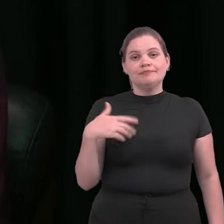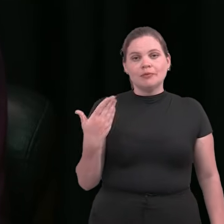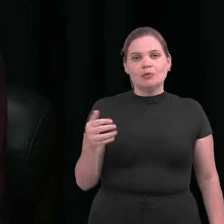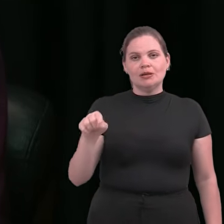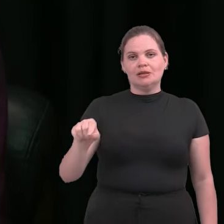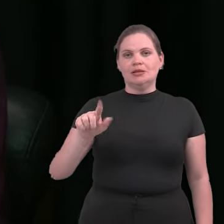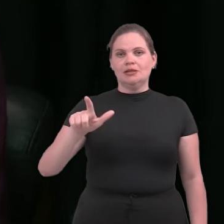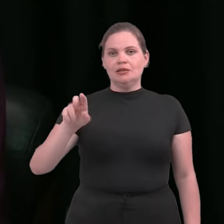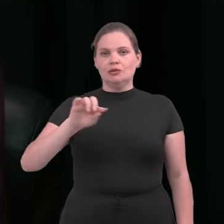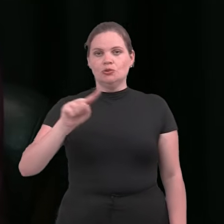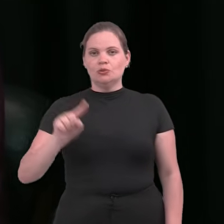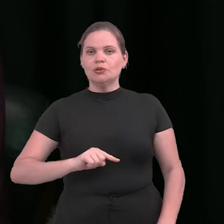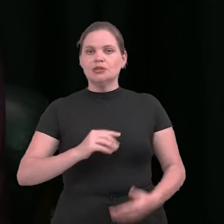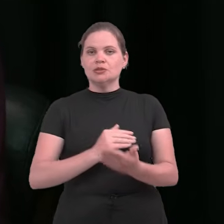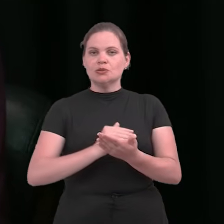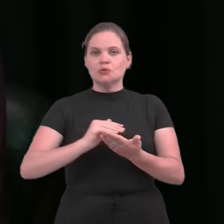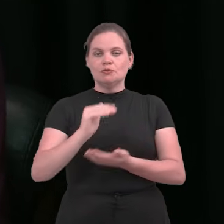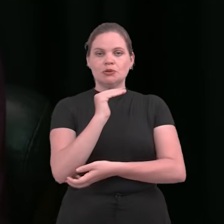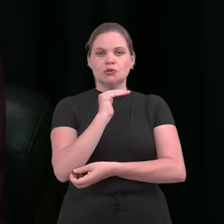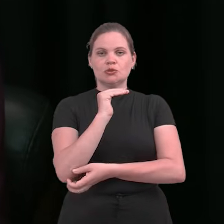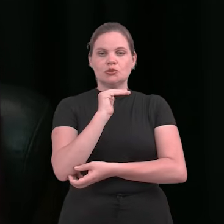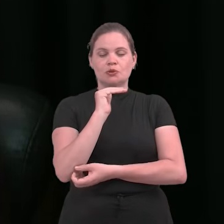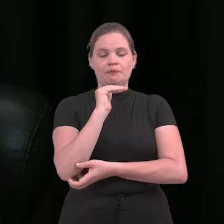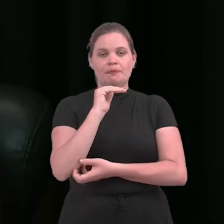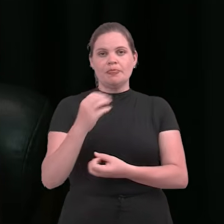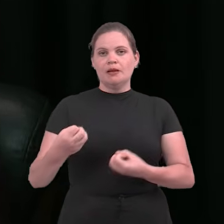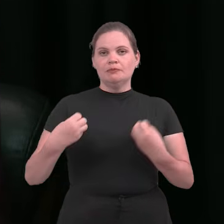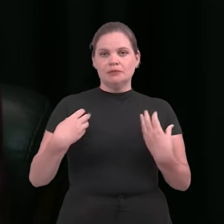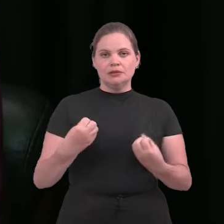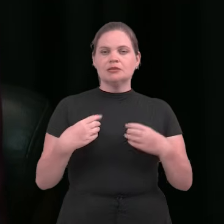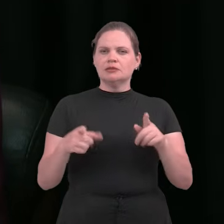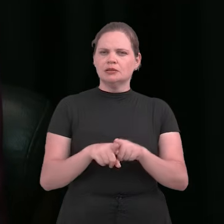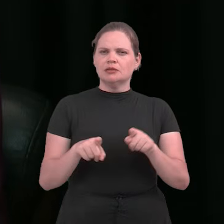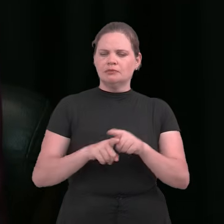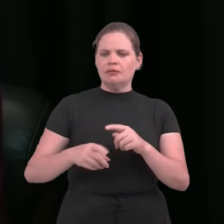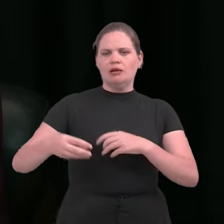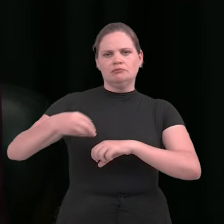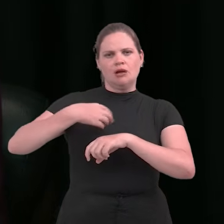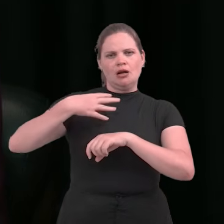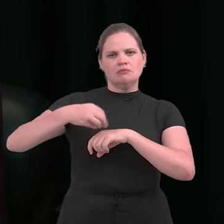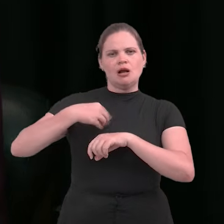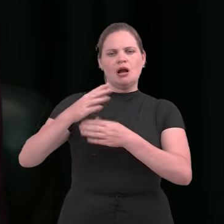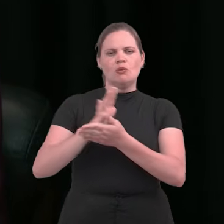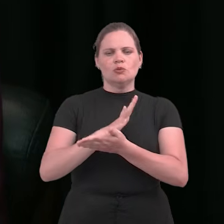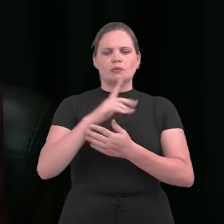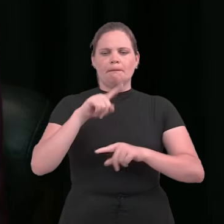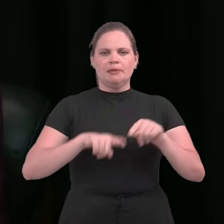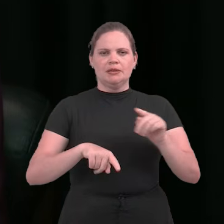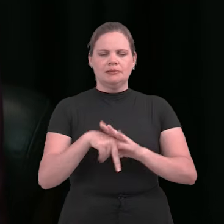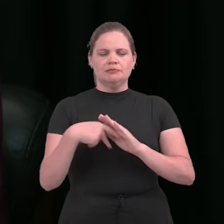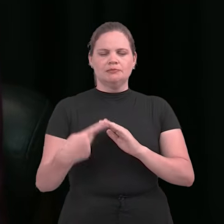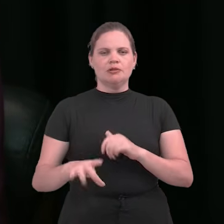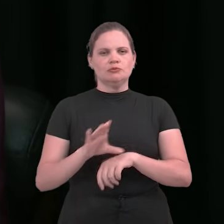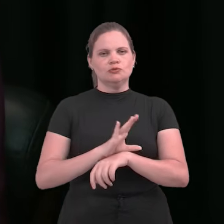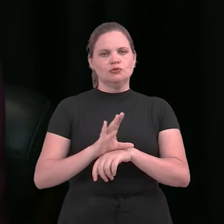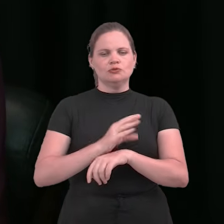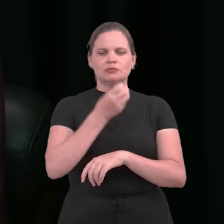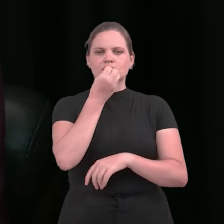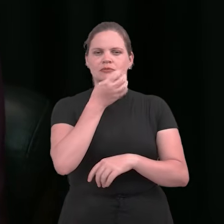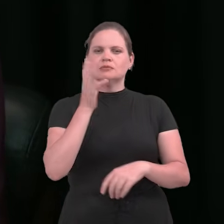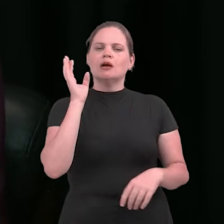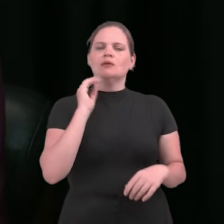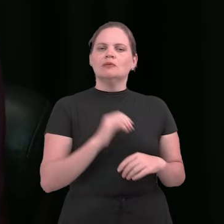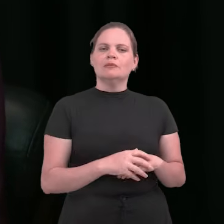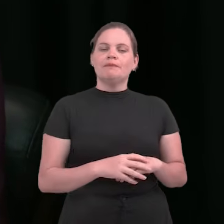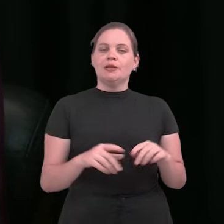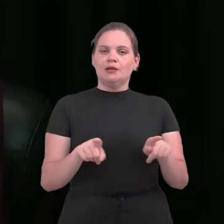irmão Luiz começou a me passar também, compartilhar alguns materiais que ele usava, materiais de cursinhos bons. Legal. E aí eu